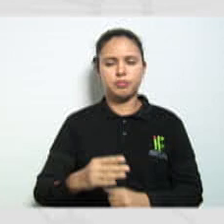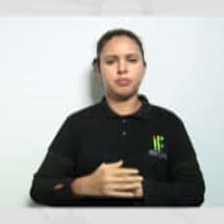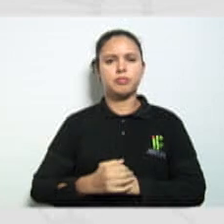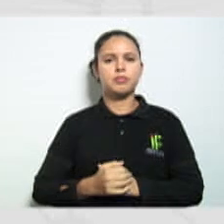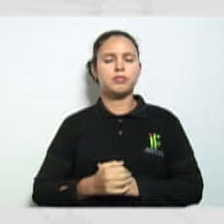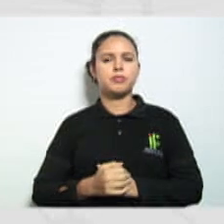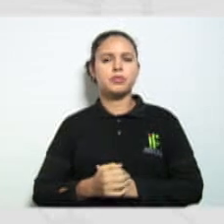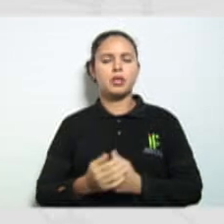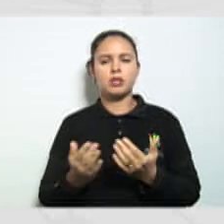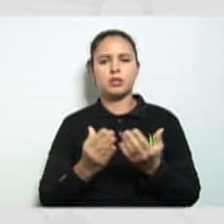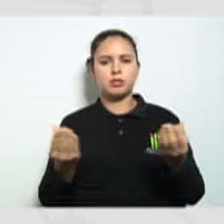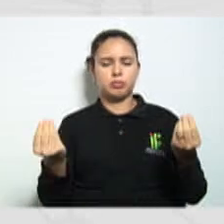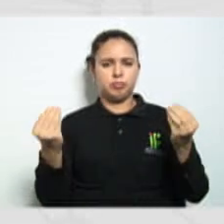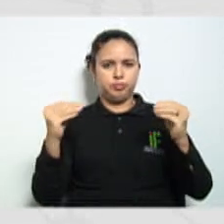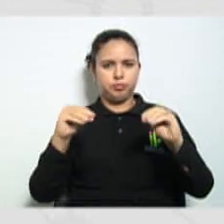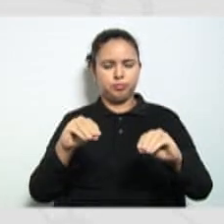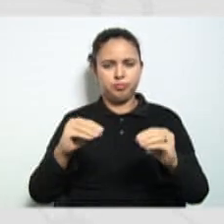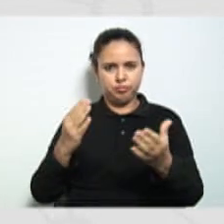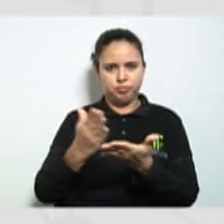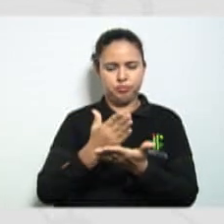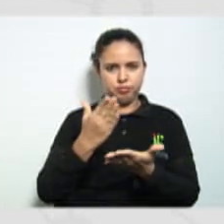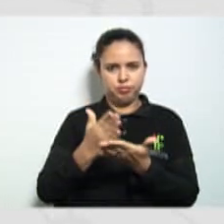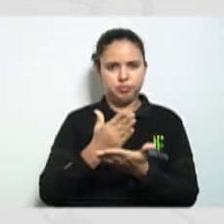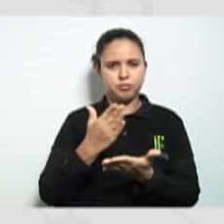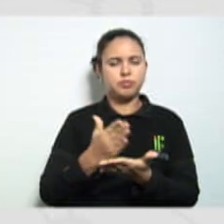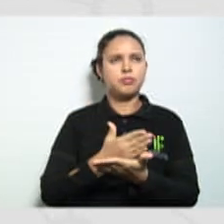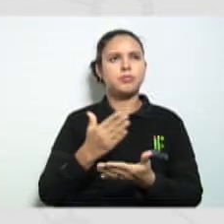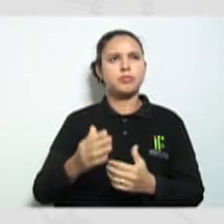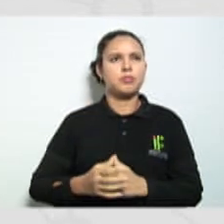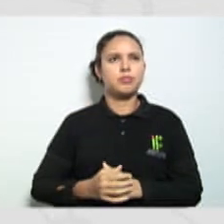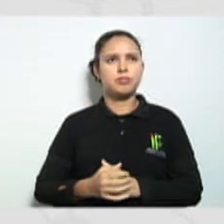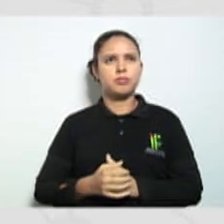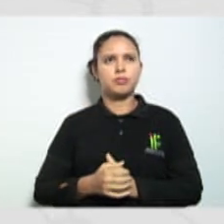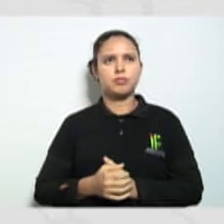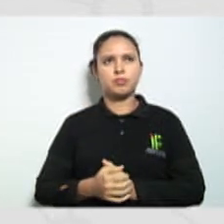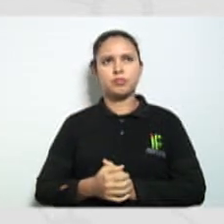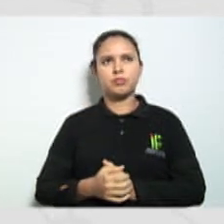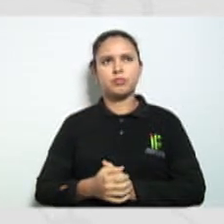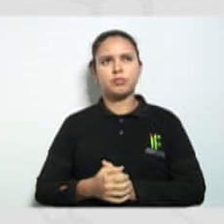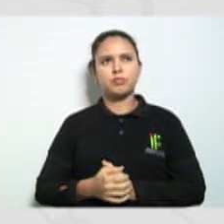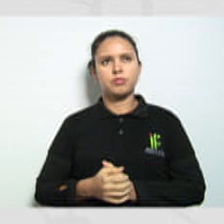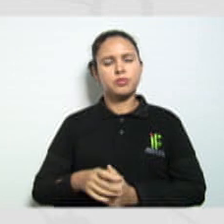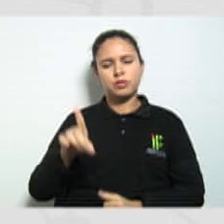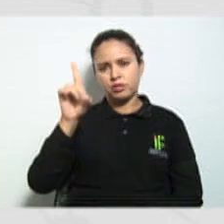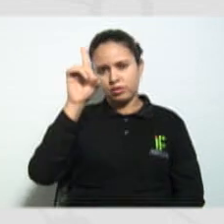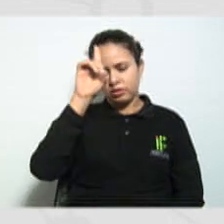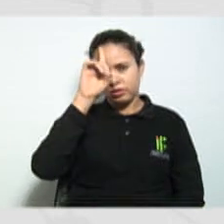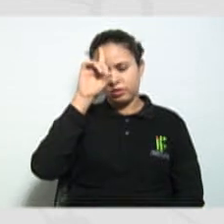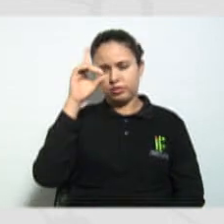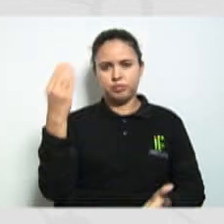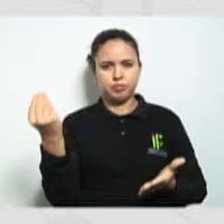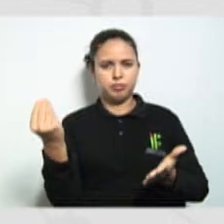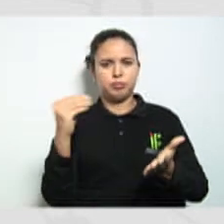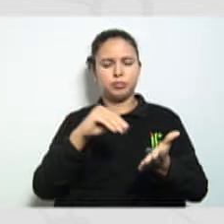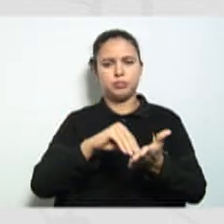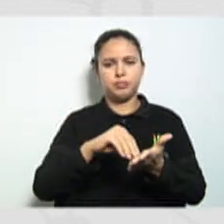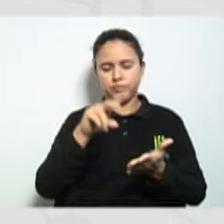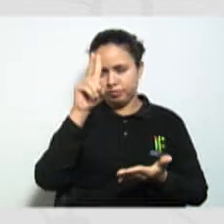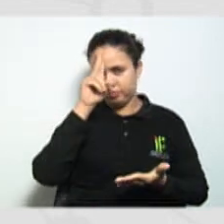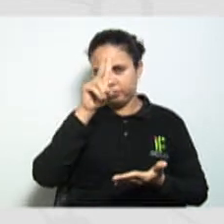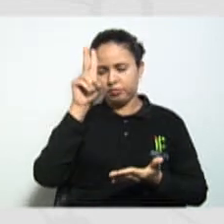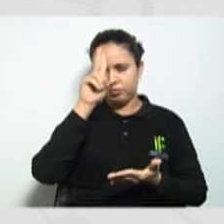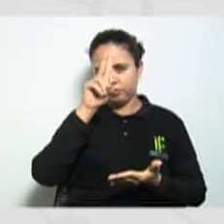o lançamento lá no diário. Aqui no slide, continuando. Data do lançamento. Lembrando